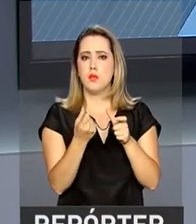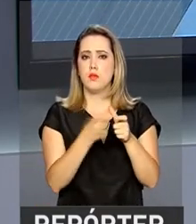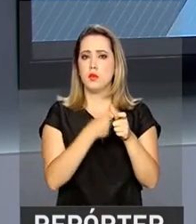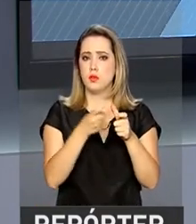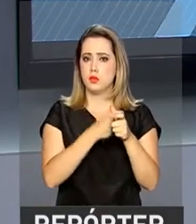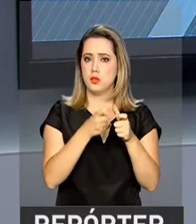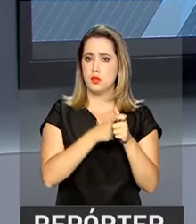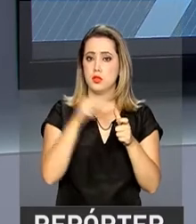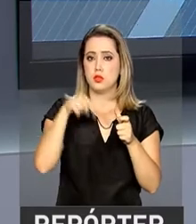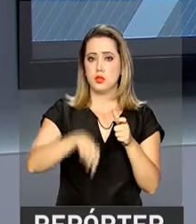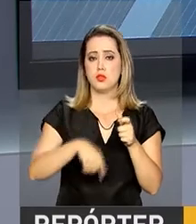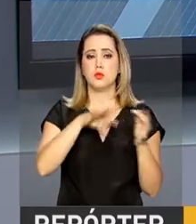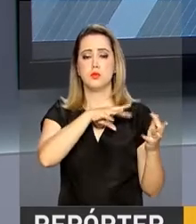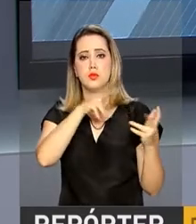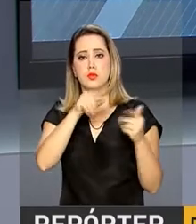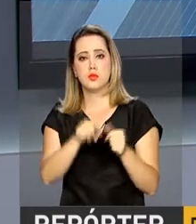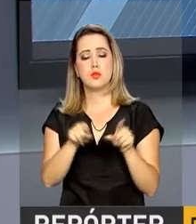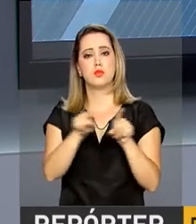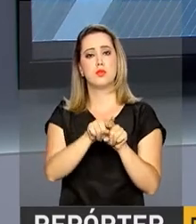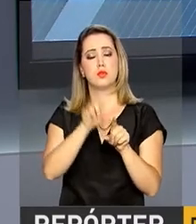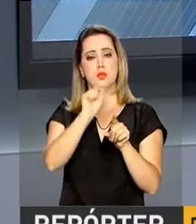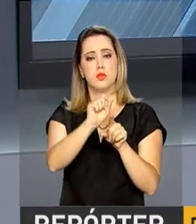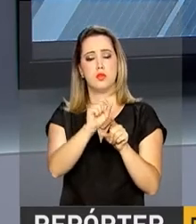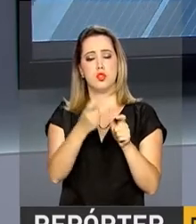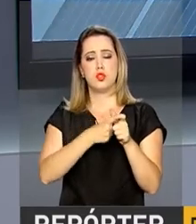do governo, registrou queda de